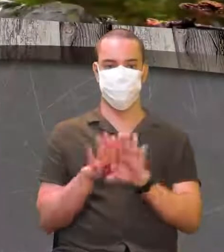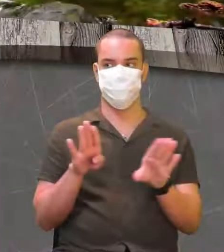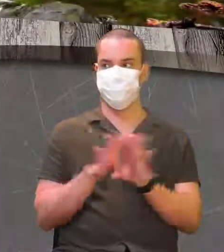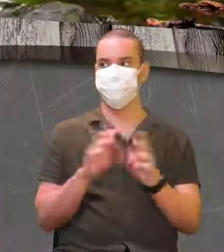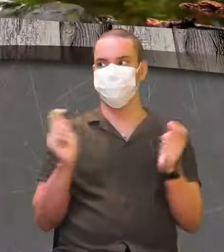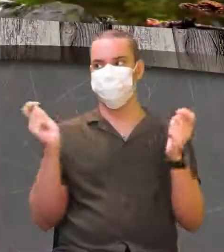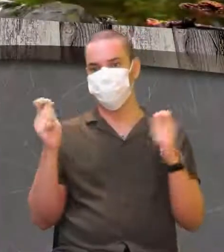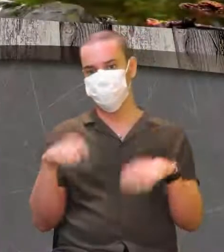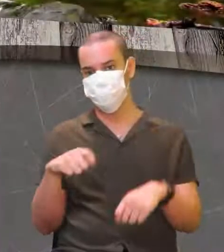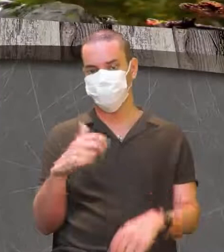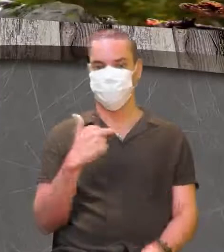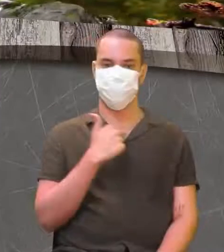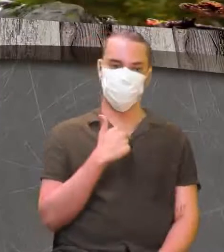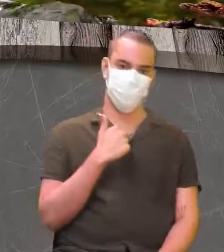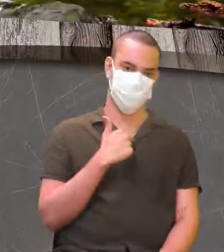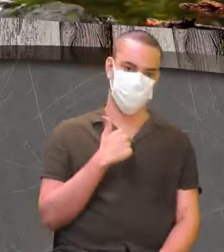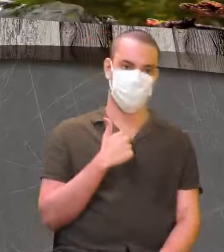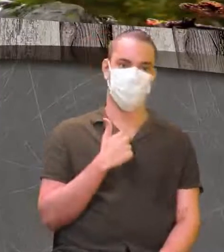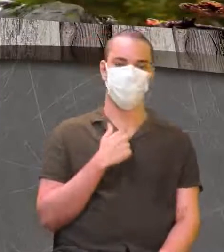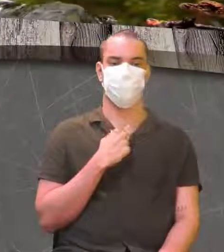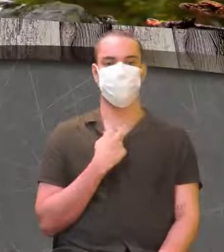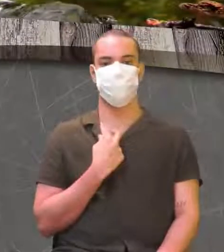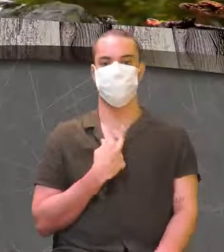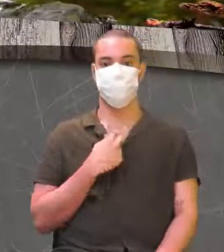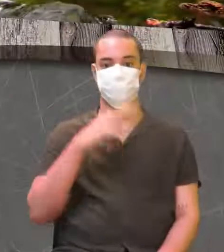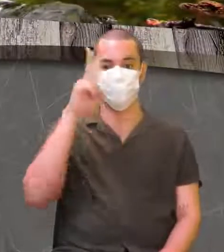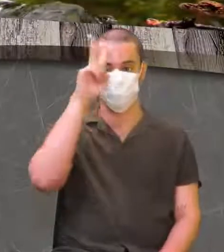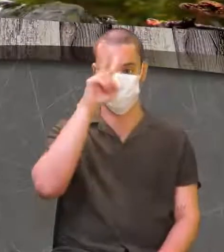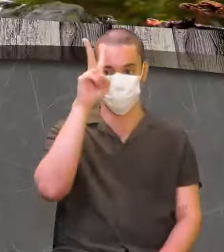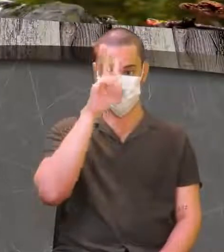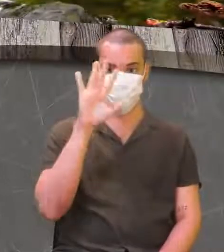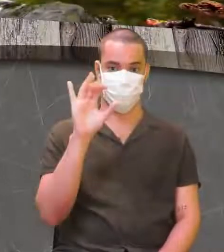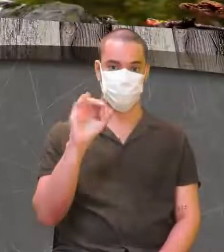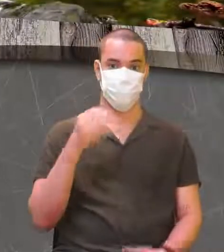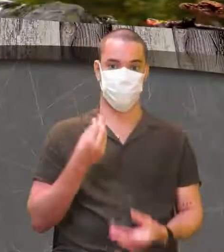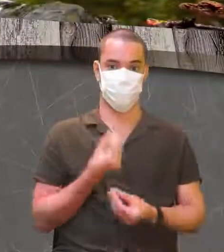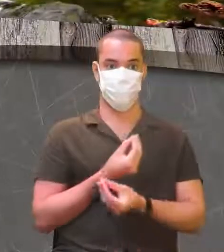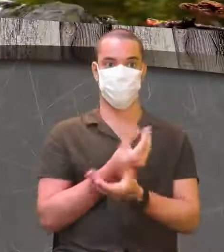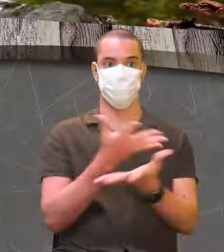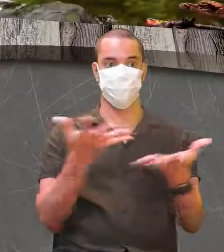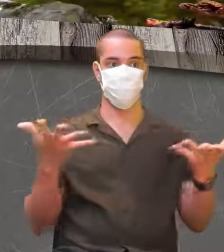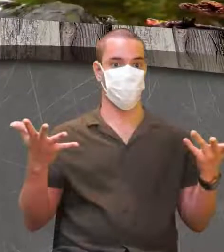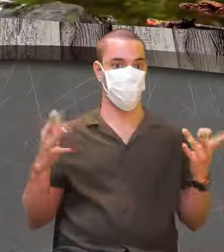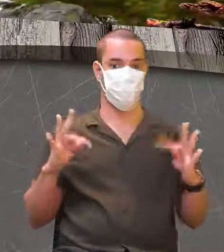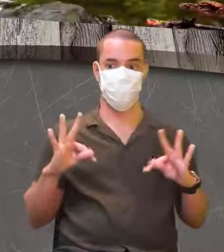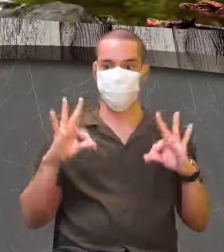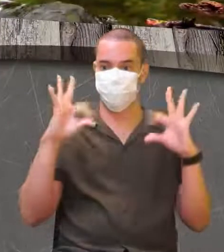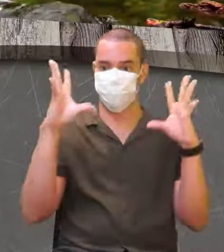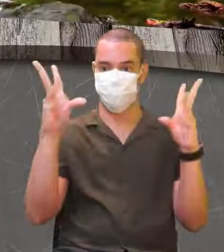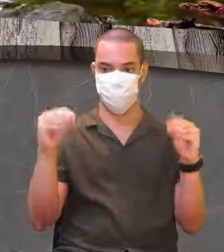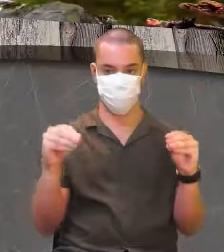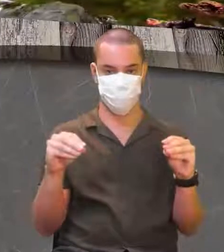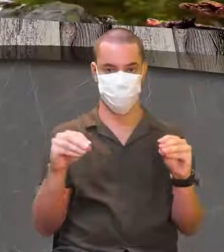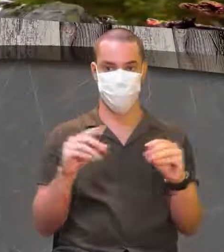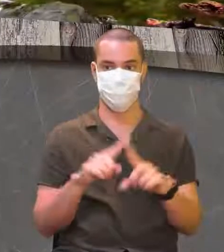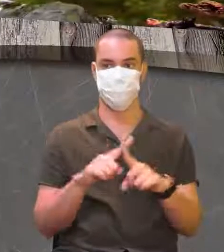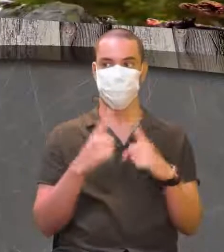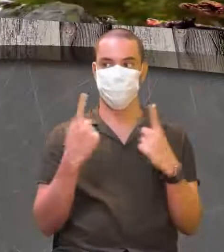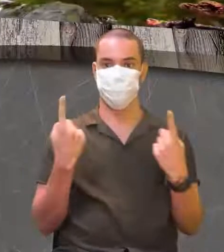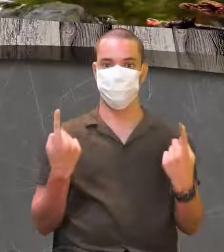doar para quem. Lembrando que o O, ele é o sangue doador universal, né?